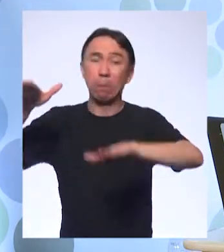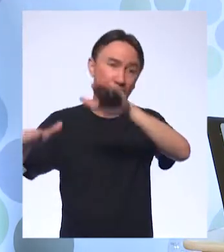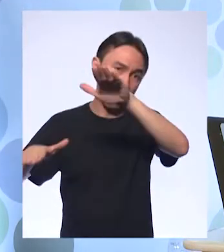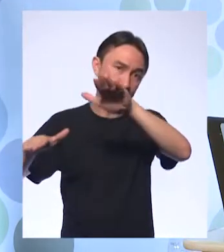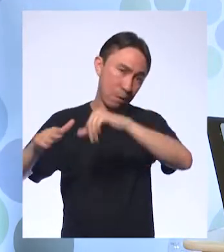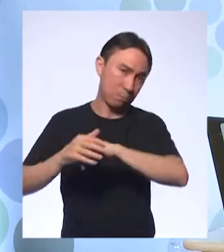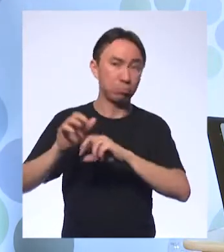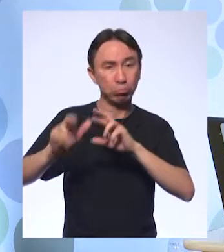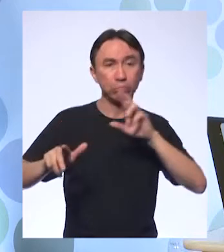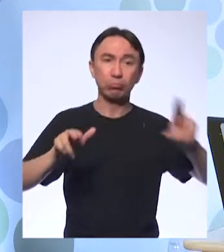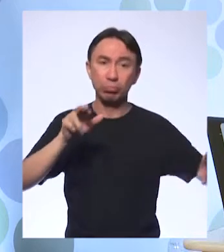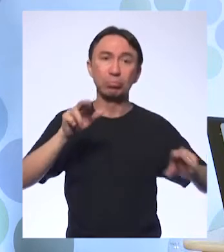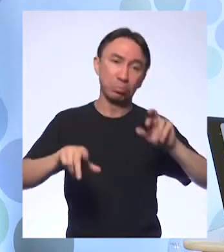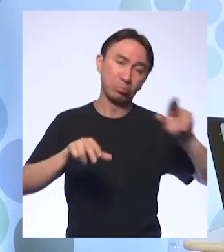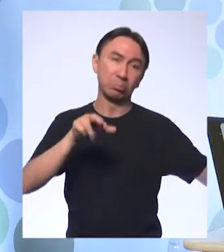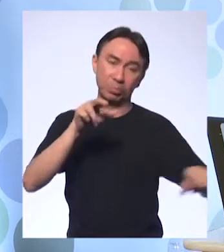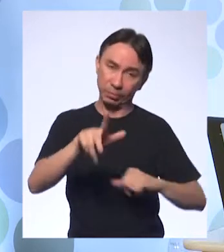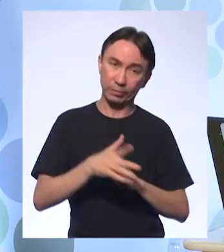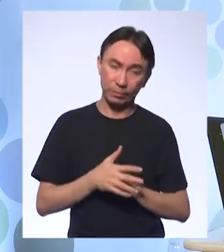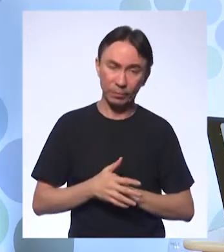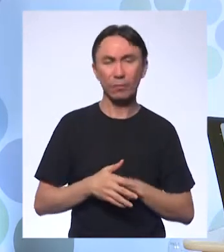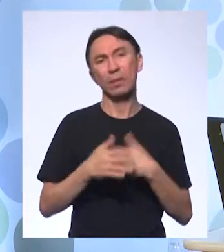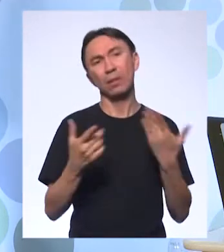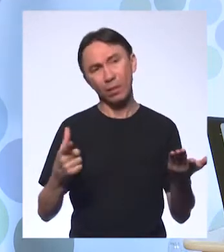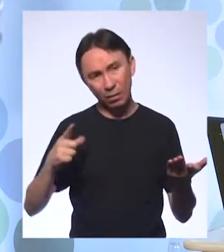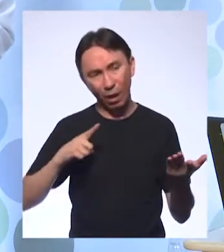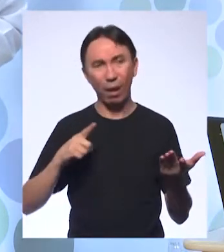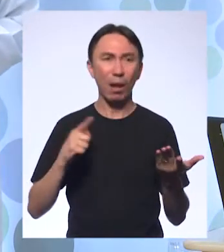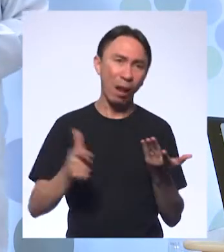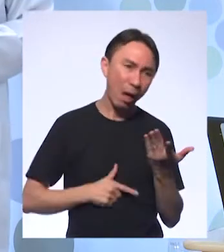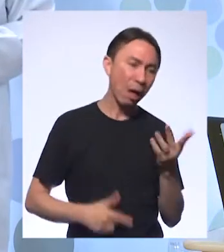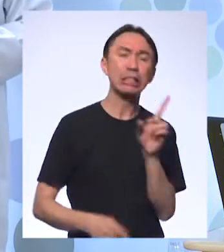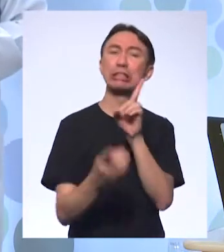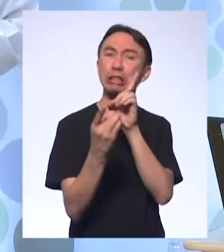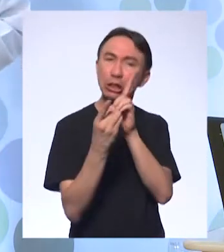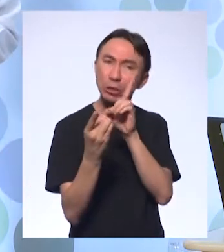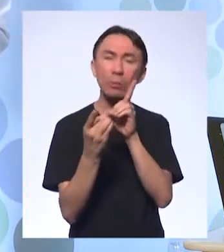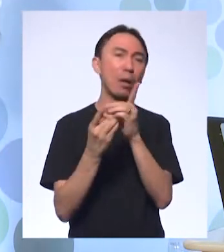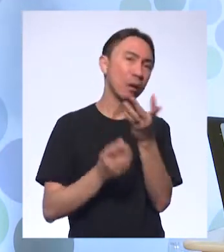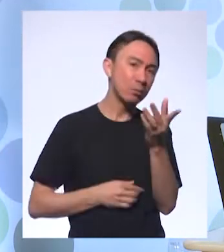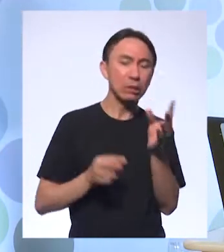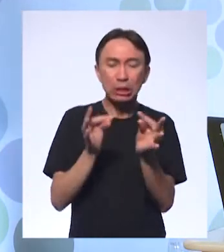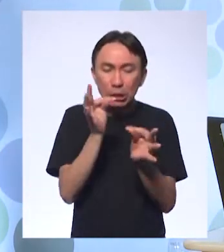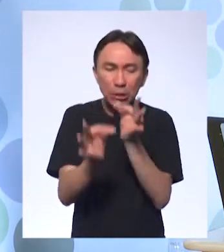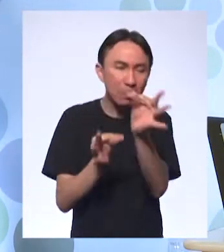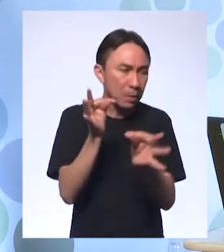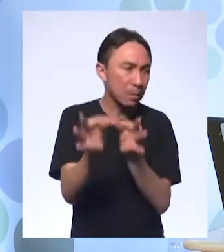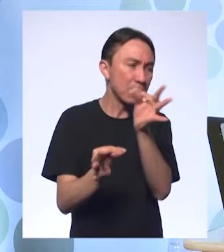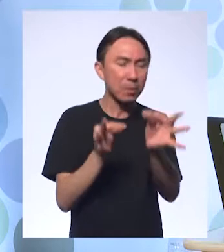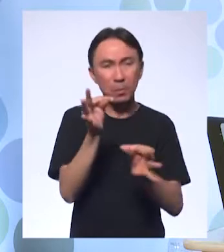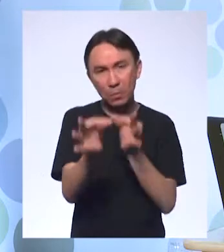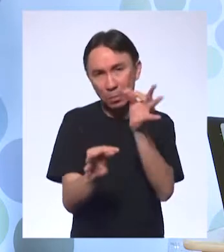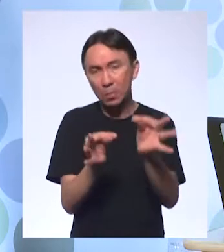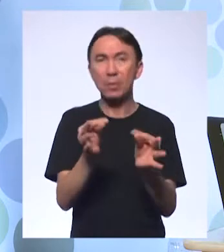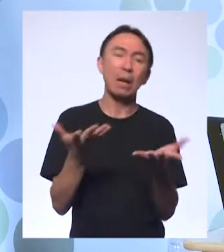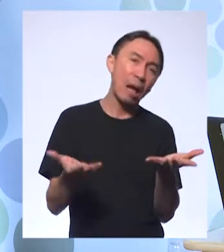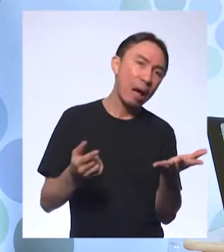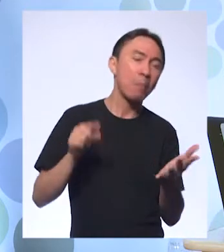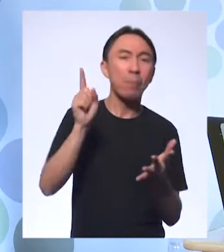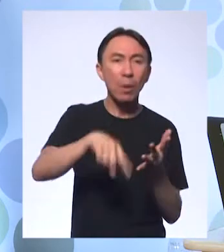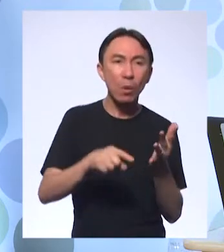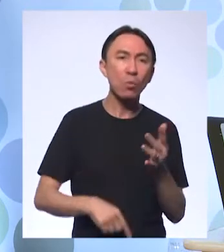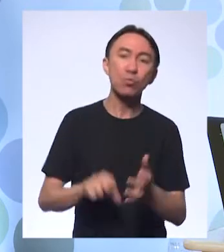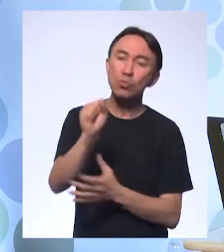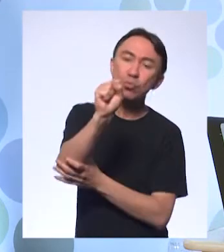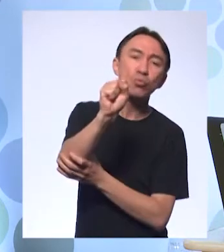E normalmente existe o atendimento, o diagnóstico e tratamento pelo Sistema Único de Saúde. É importante a